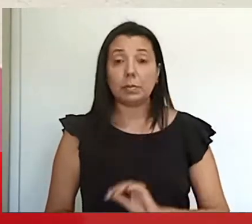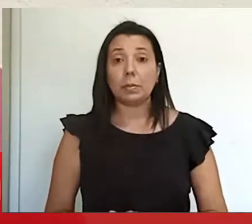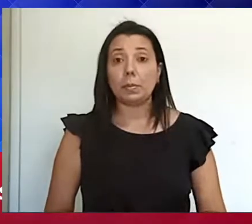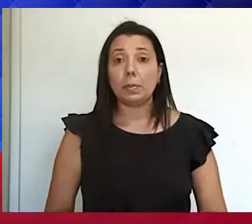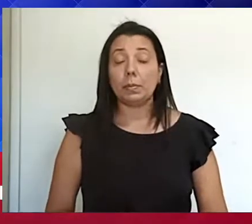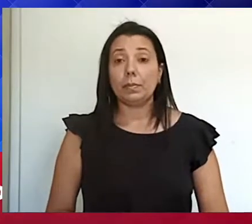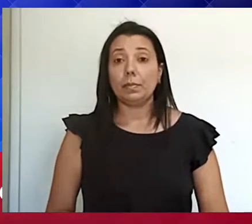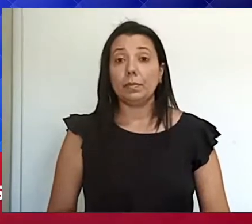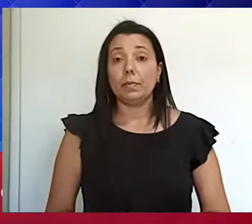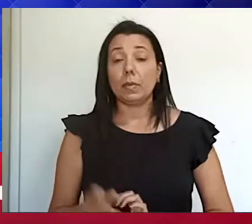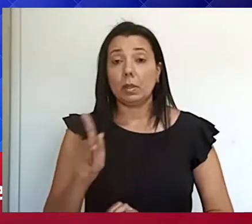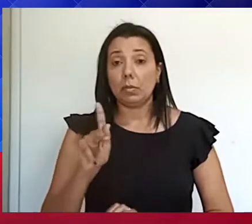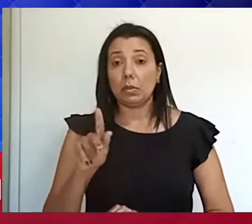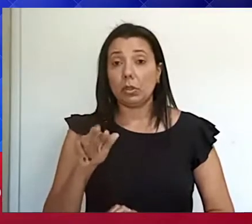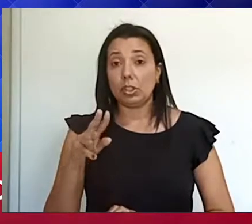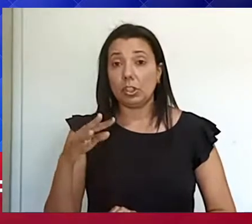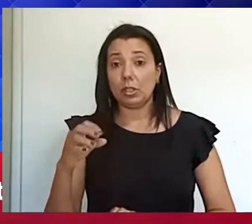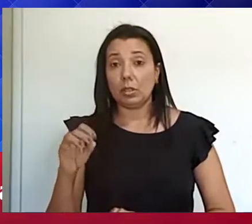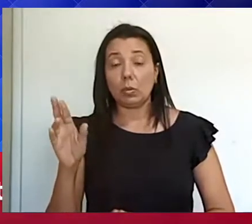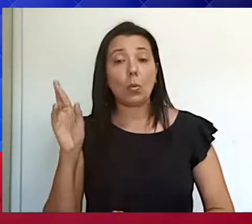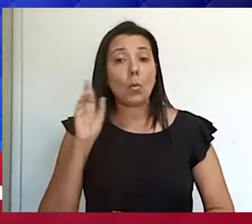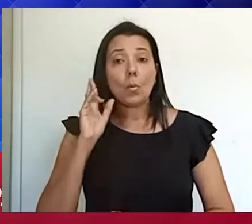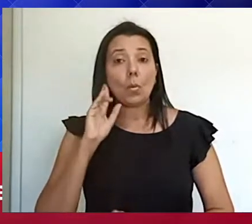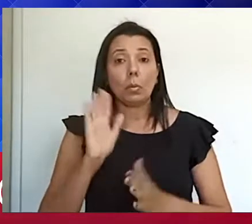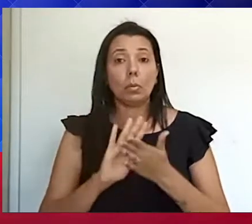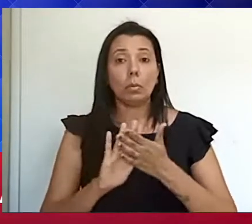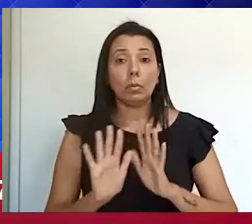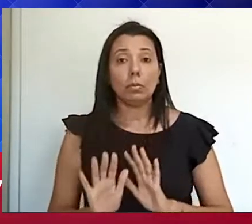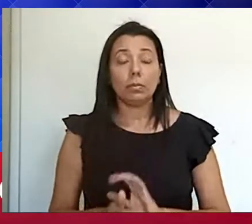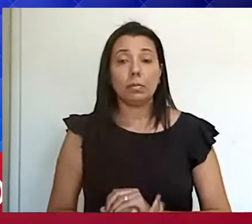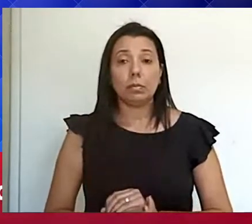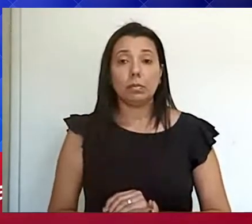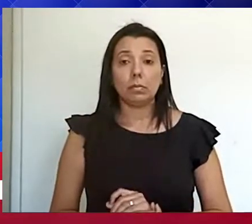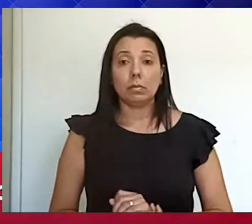Professor Tião, a gente não está escutando você.